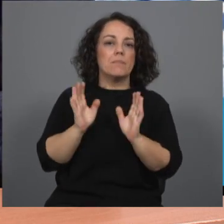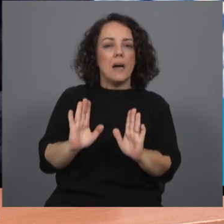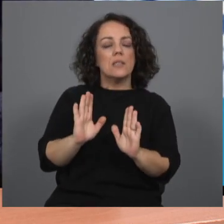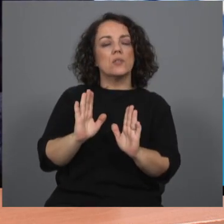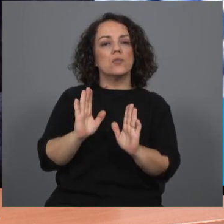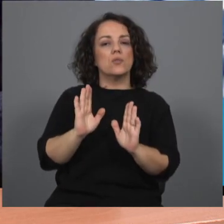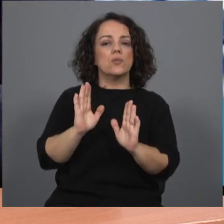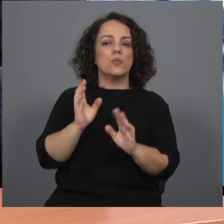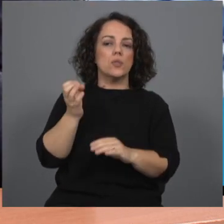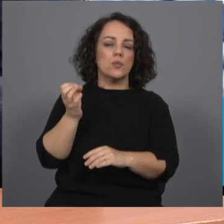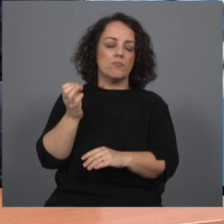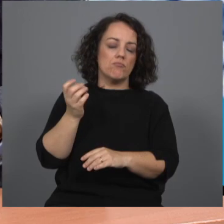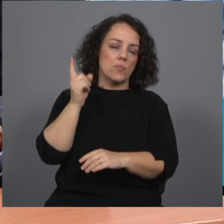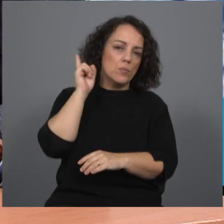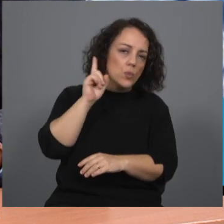testemunho,